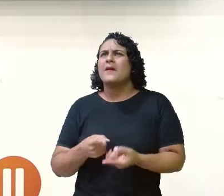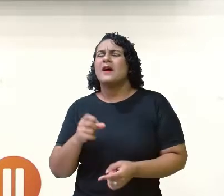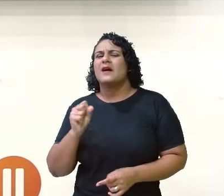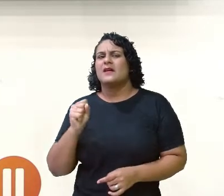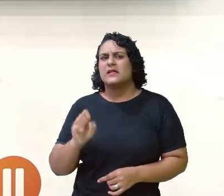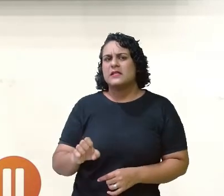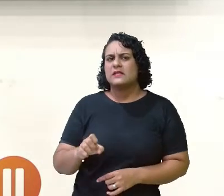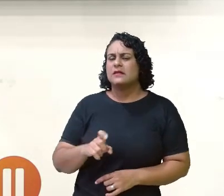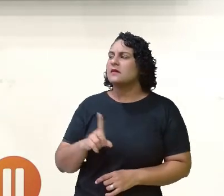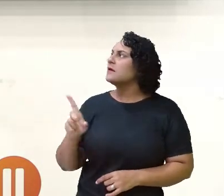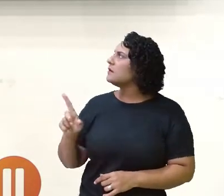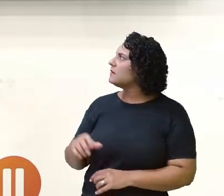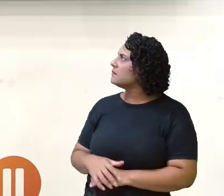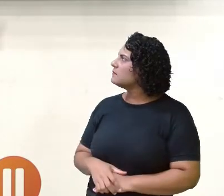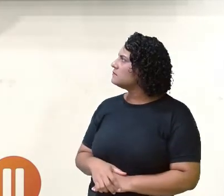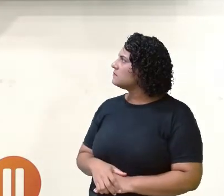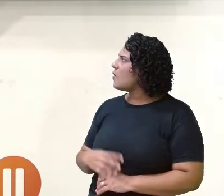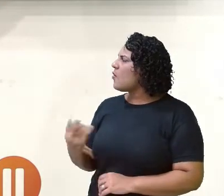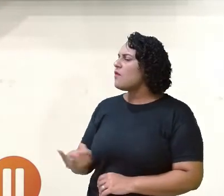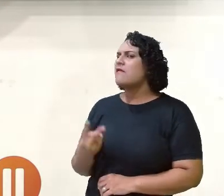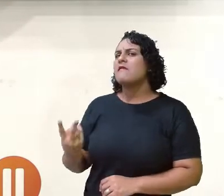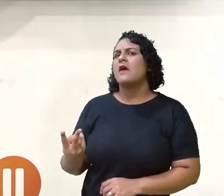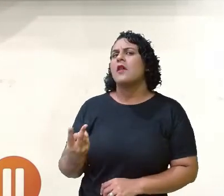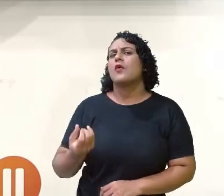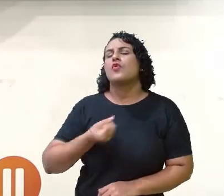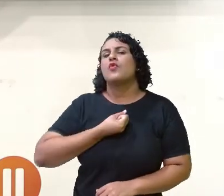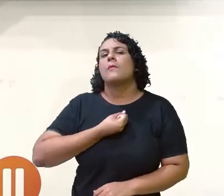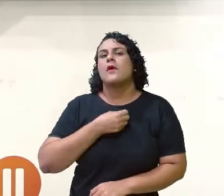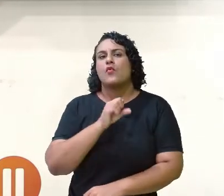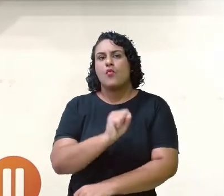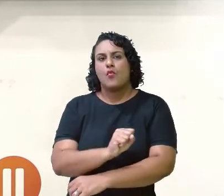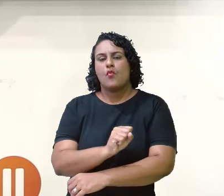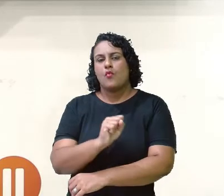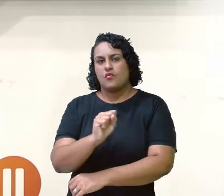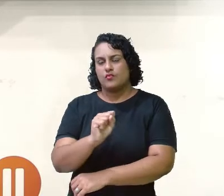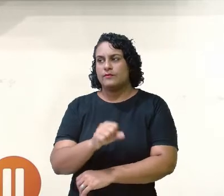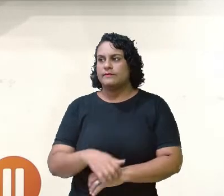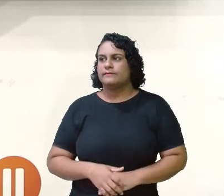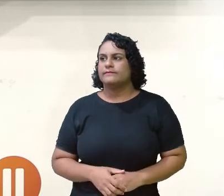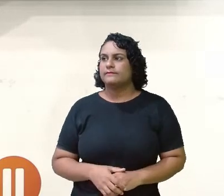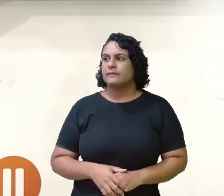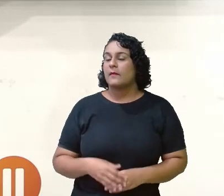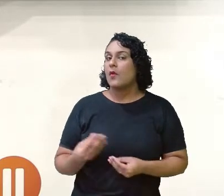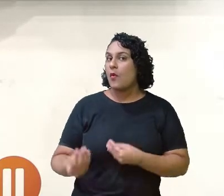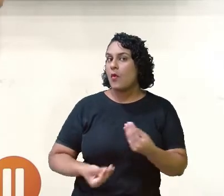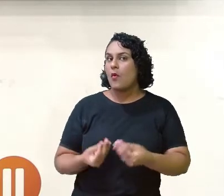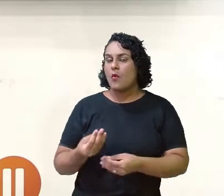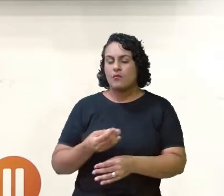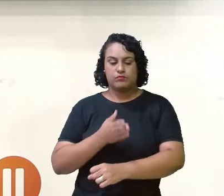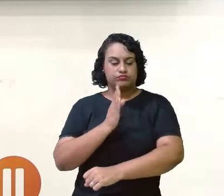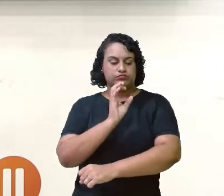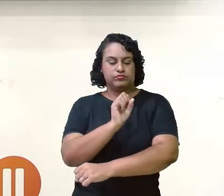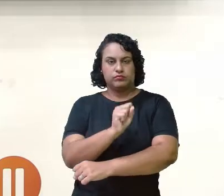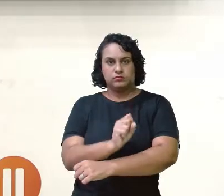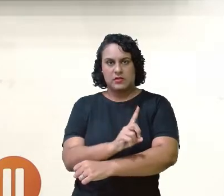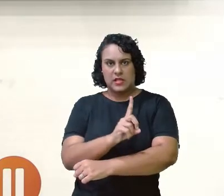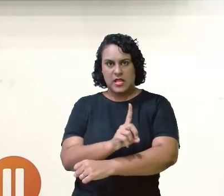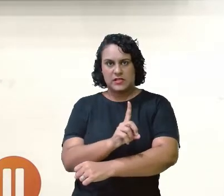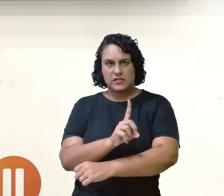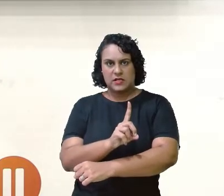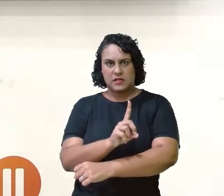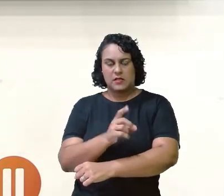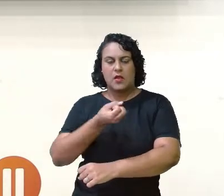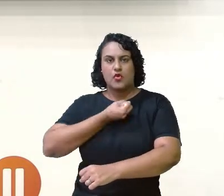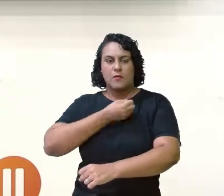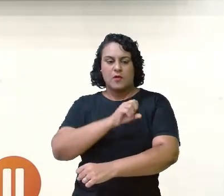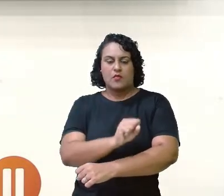quisesse o valor do número 8, quinto ano, onde é que está? Segunda ordem, na casa da dezena.